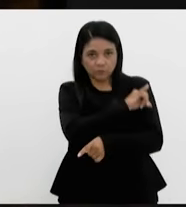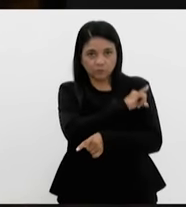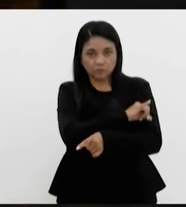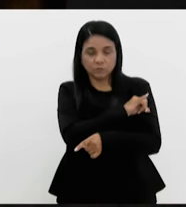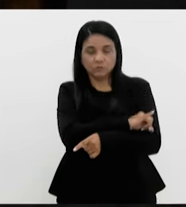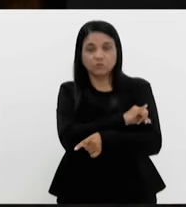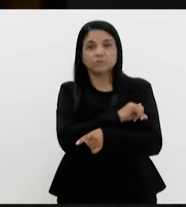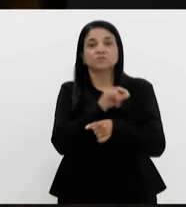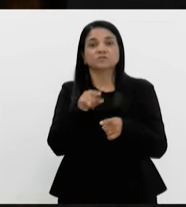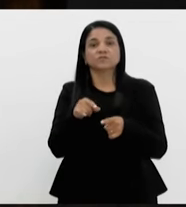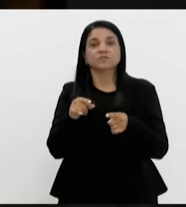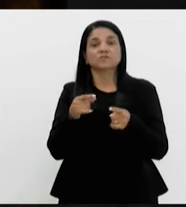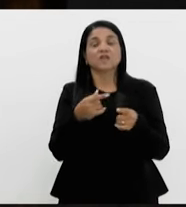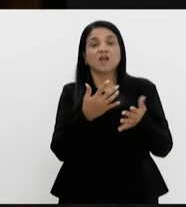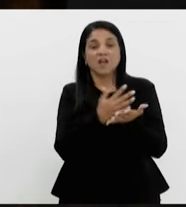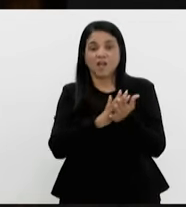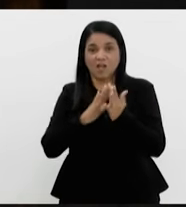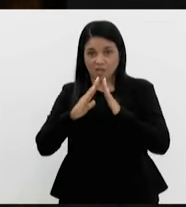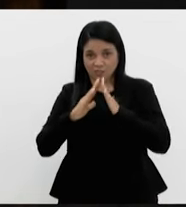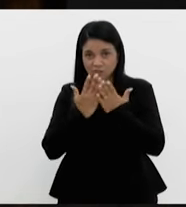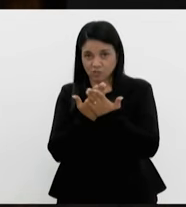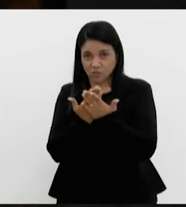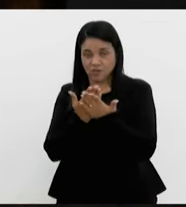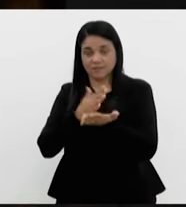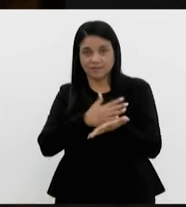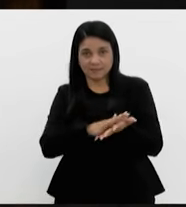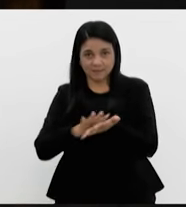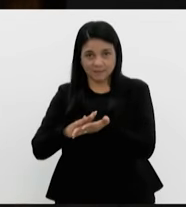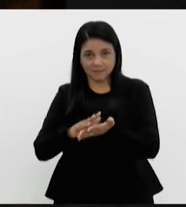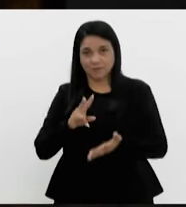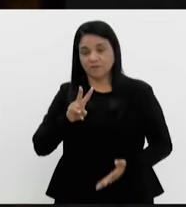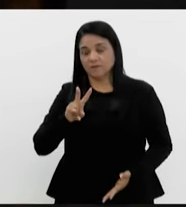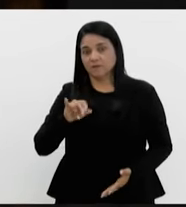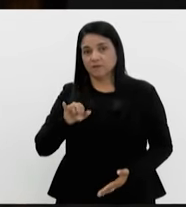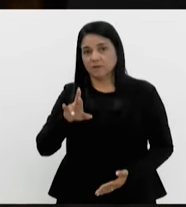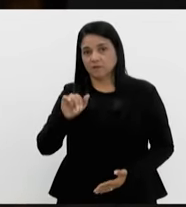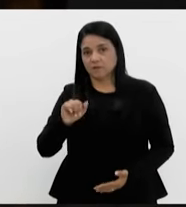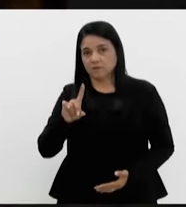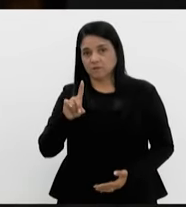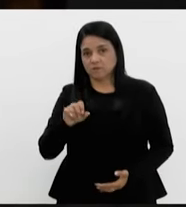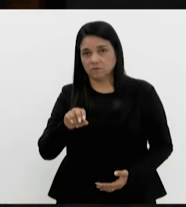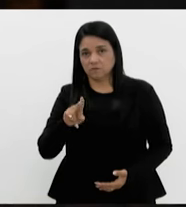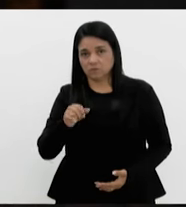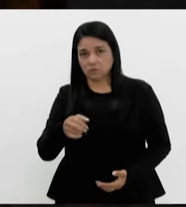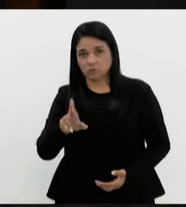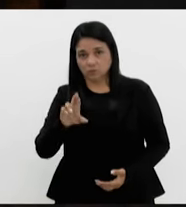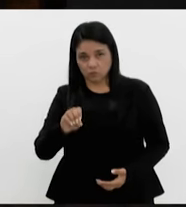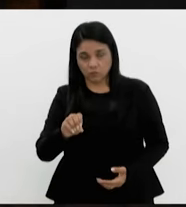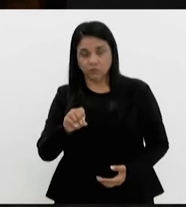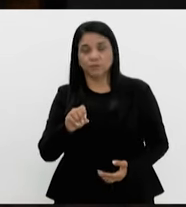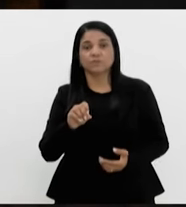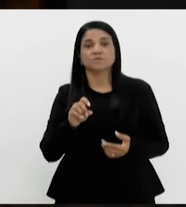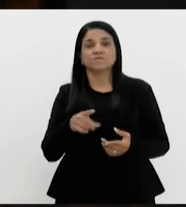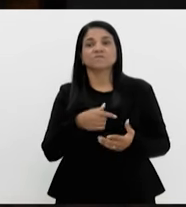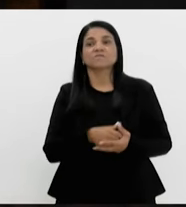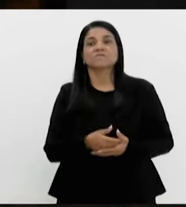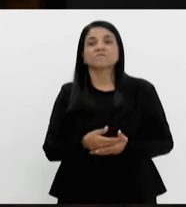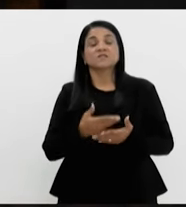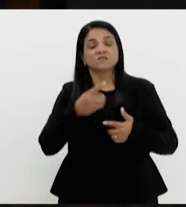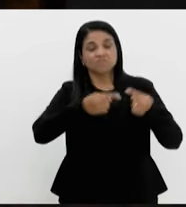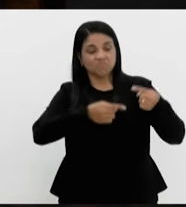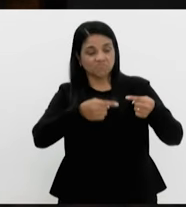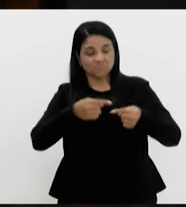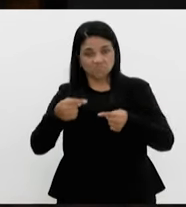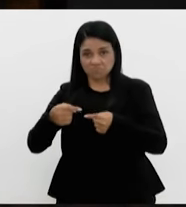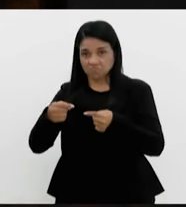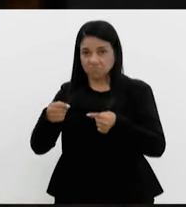guarda do Grêmio Recreativo Escola de Samba Unidos da Viradouro e dá outras providências. Em discussão, não havendo